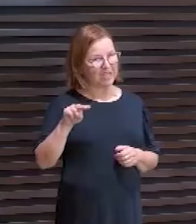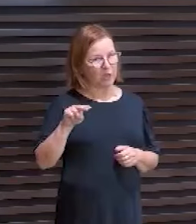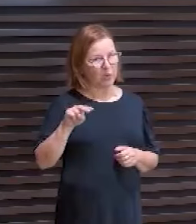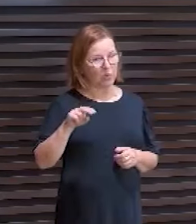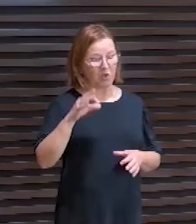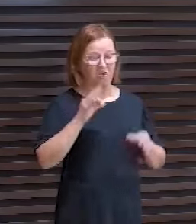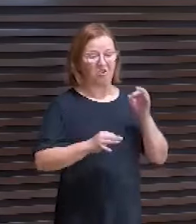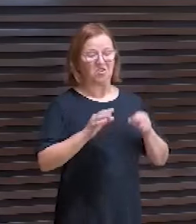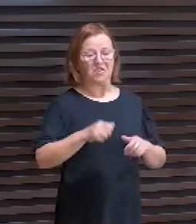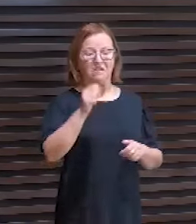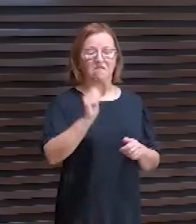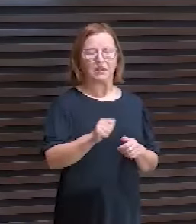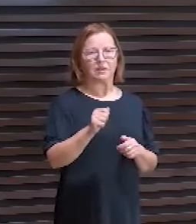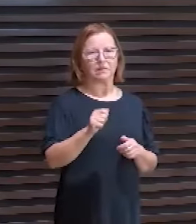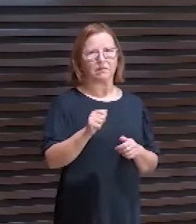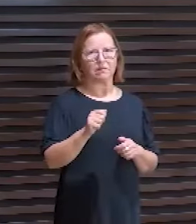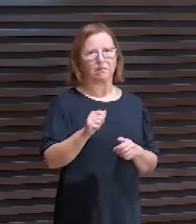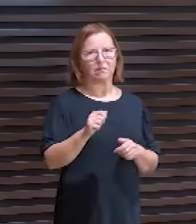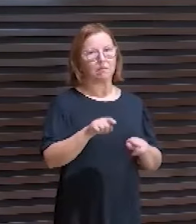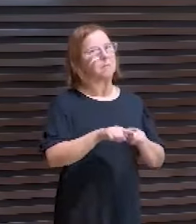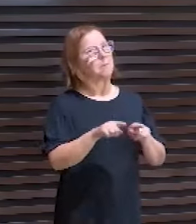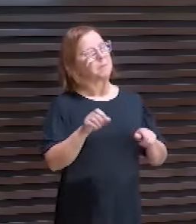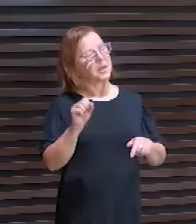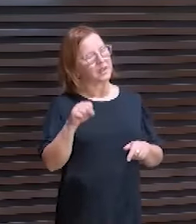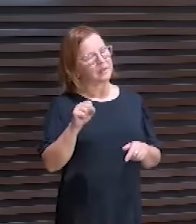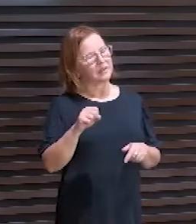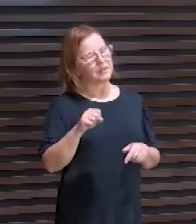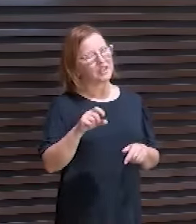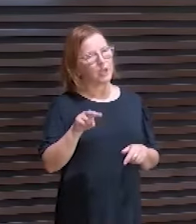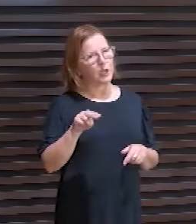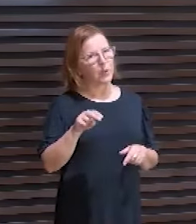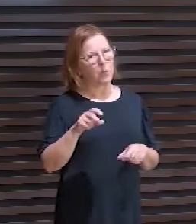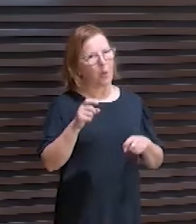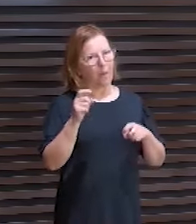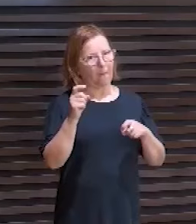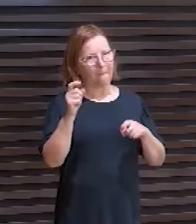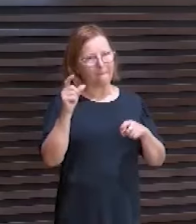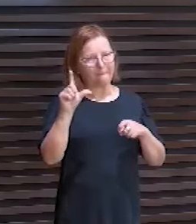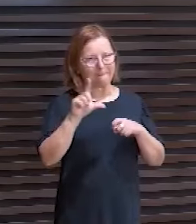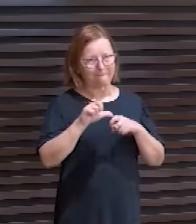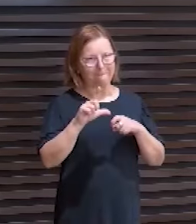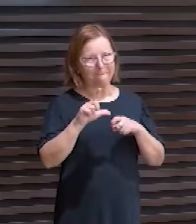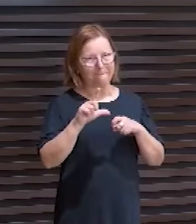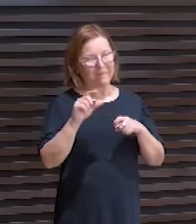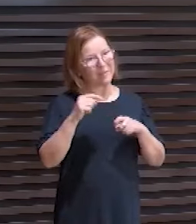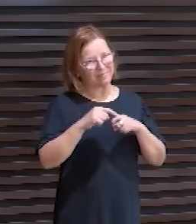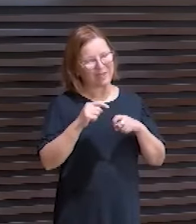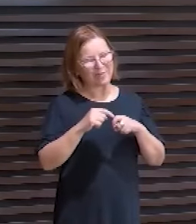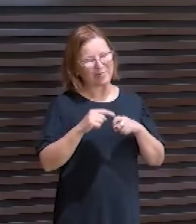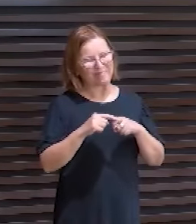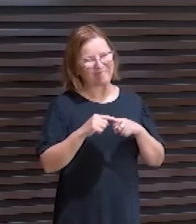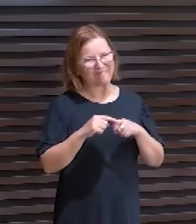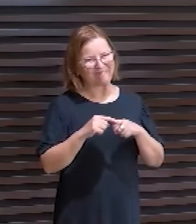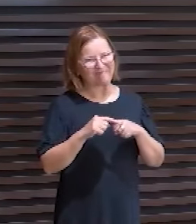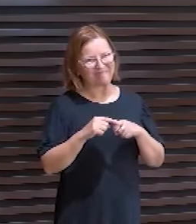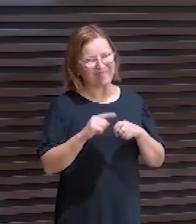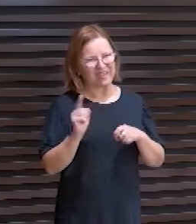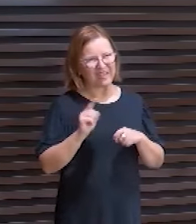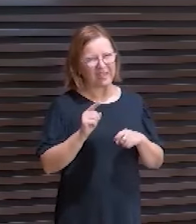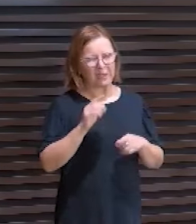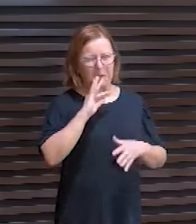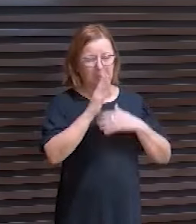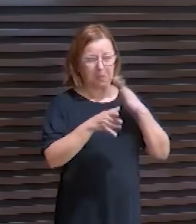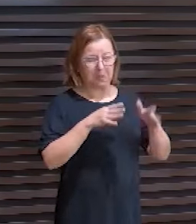médicos não como promotores na acusação mas como advogados de Defesa